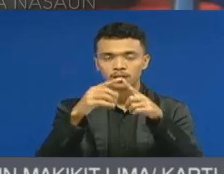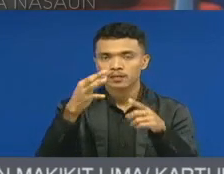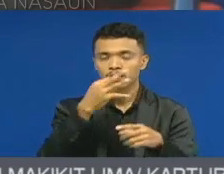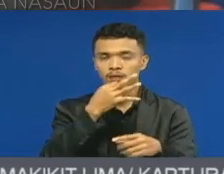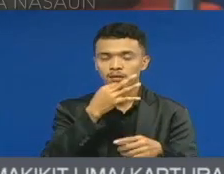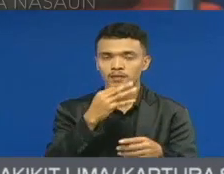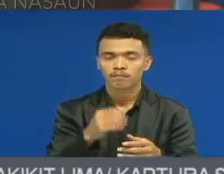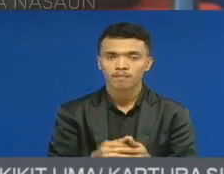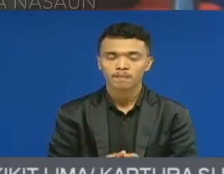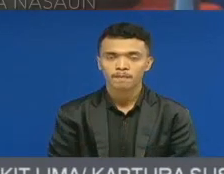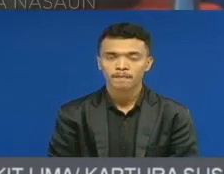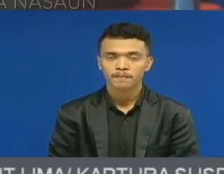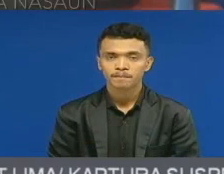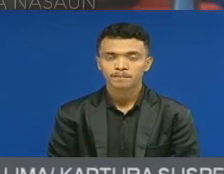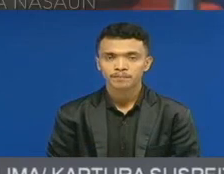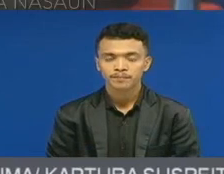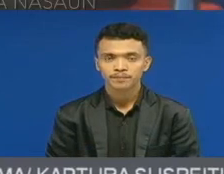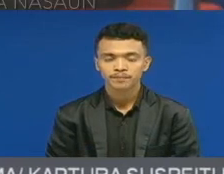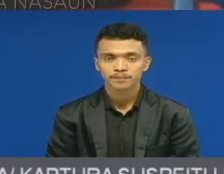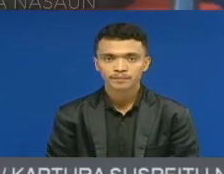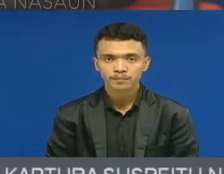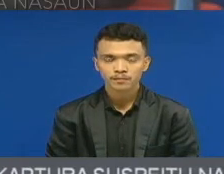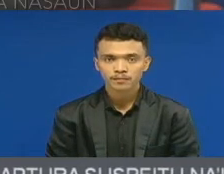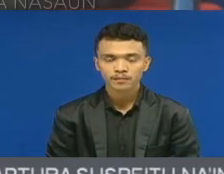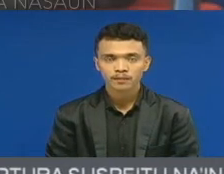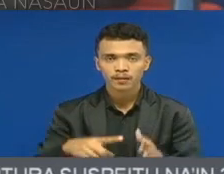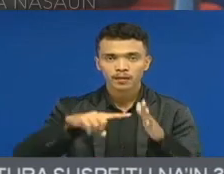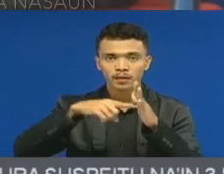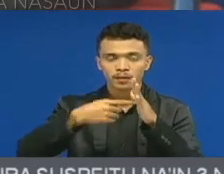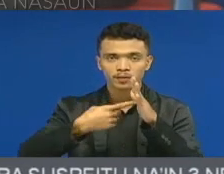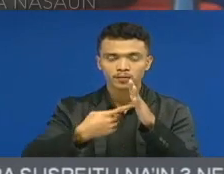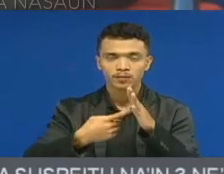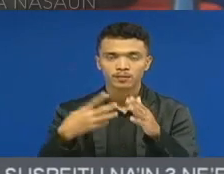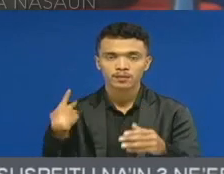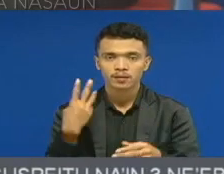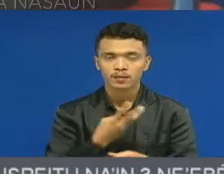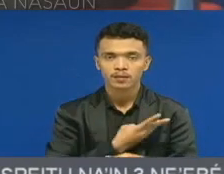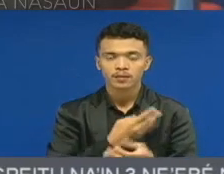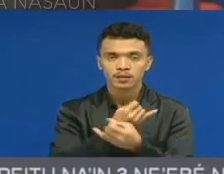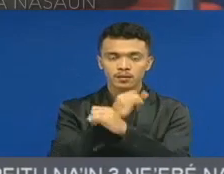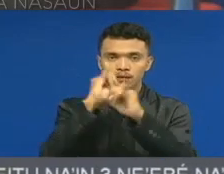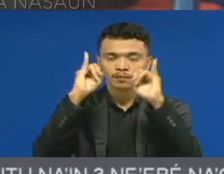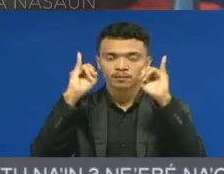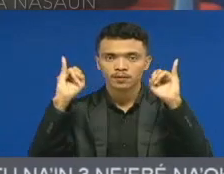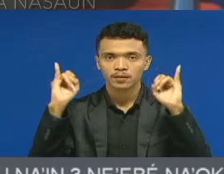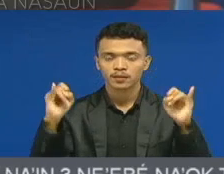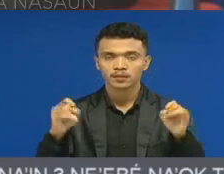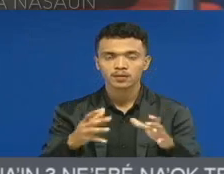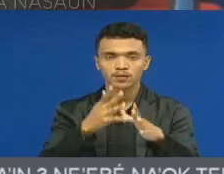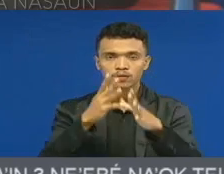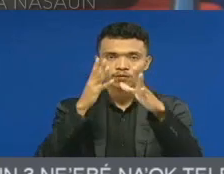ser serviço livre com barra da sim, desde o início, ita, depois de Ukuang, ita forma